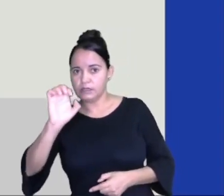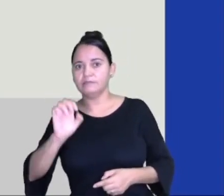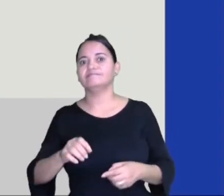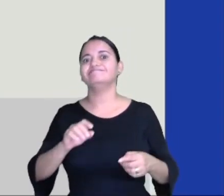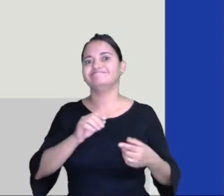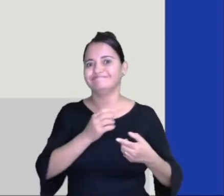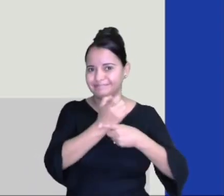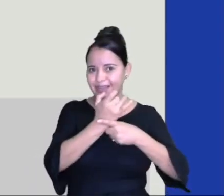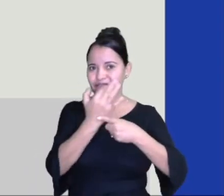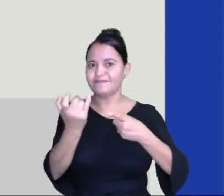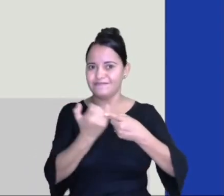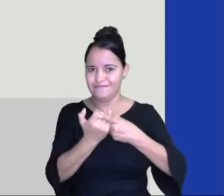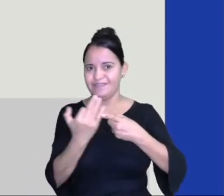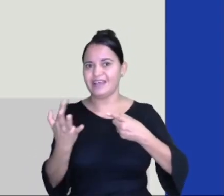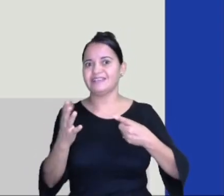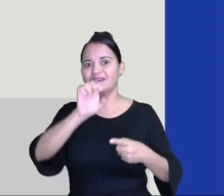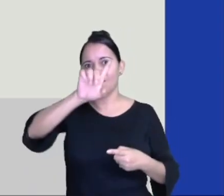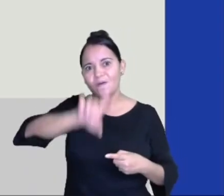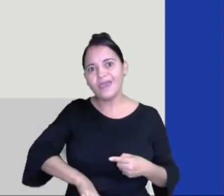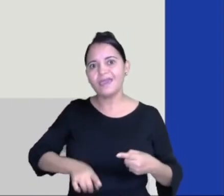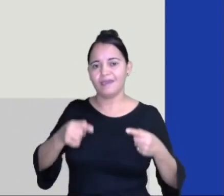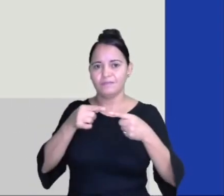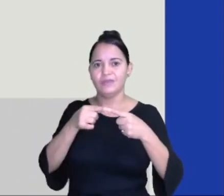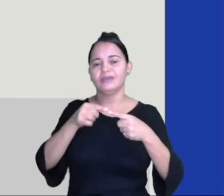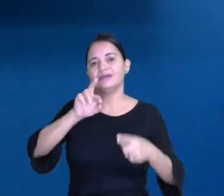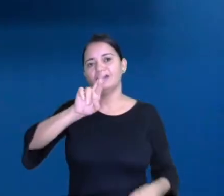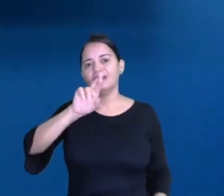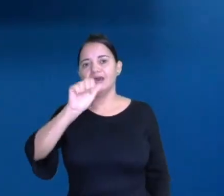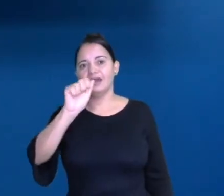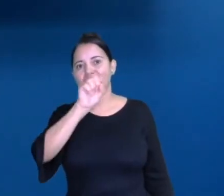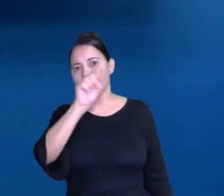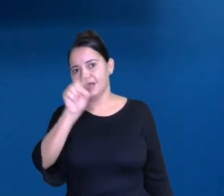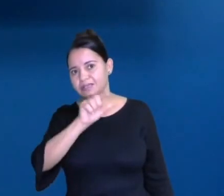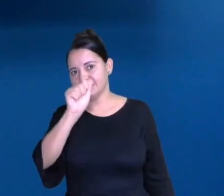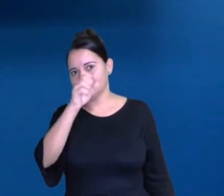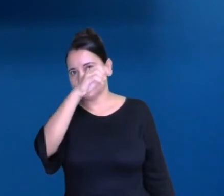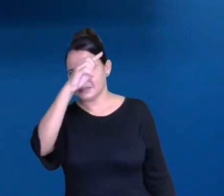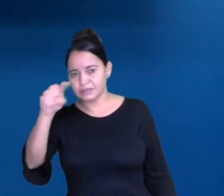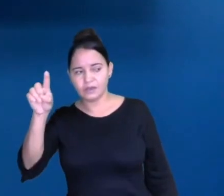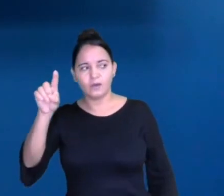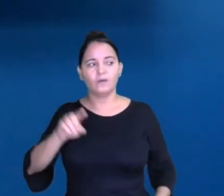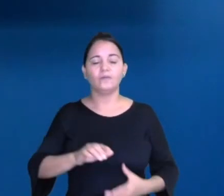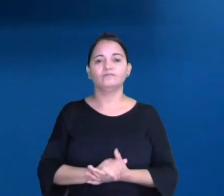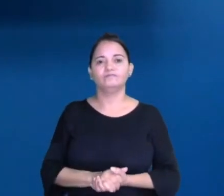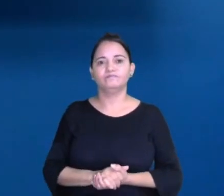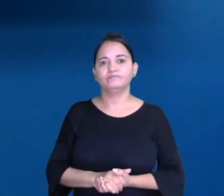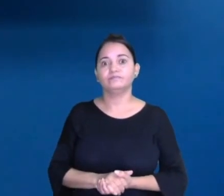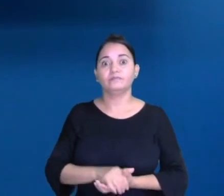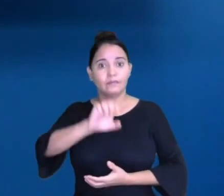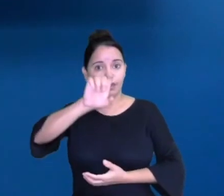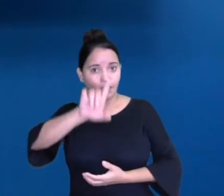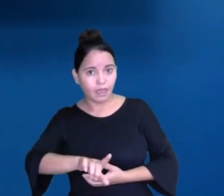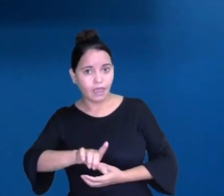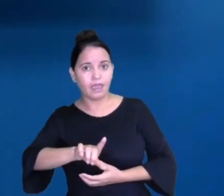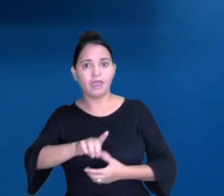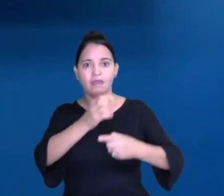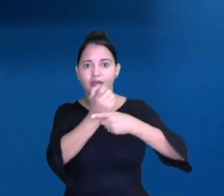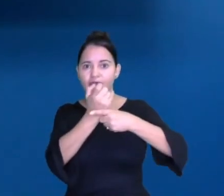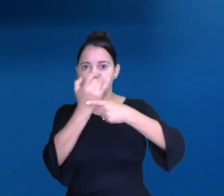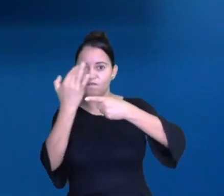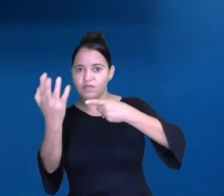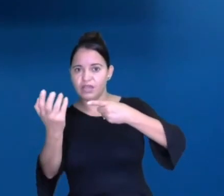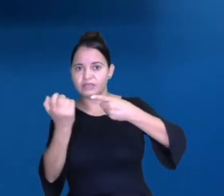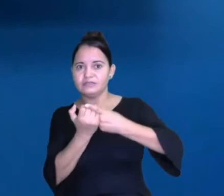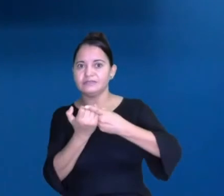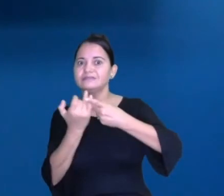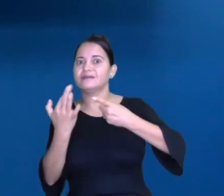uma razão, tá certo? Então, a razão, né, a fração, ela